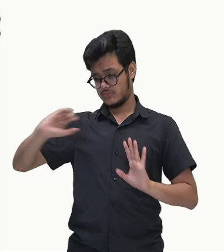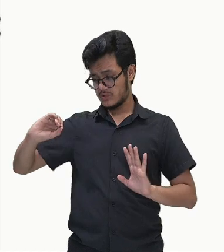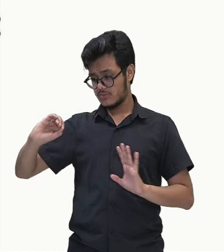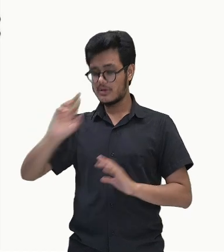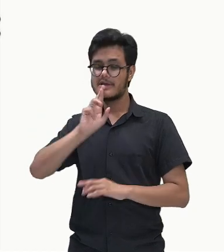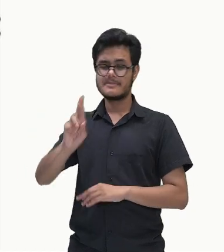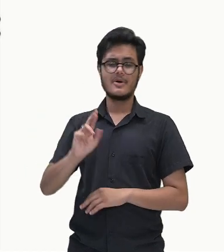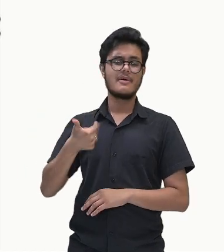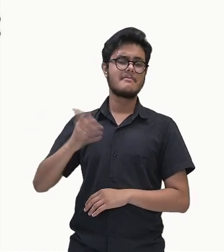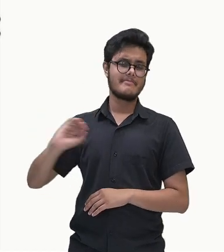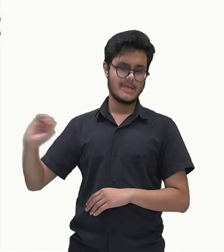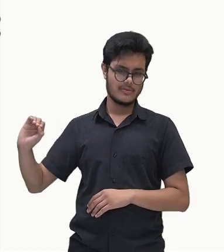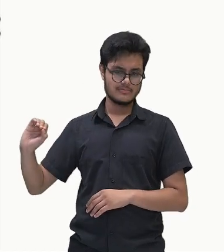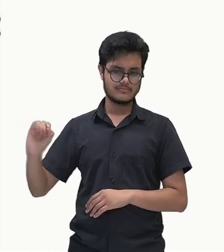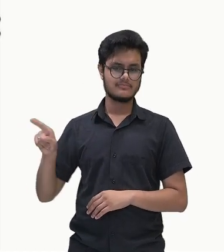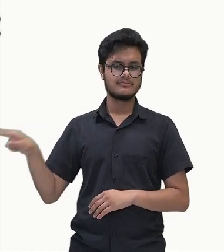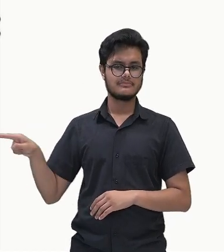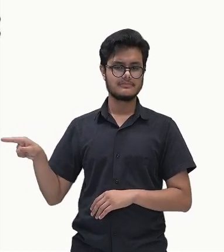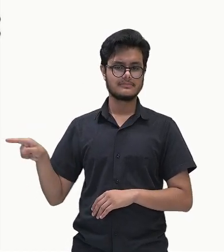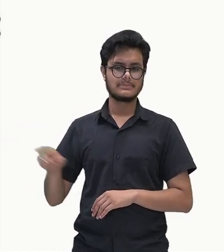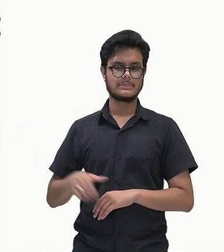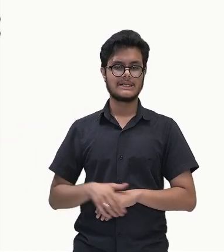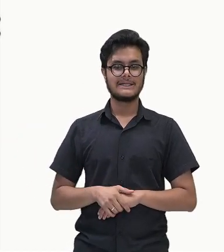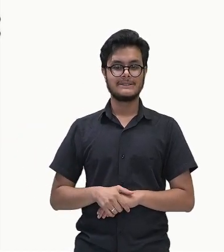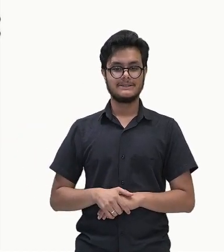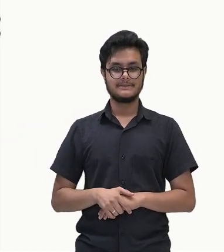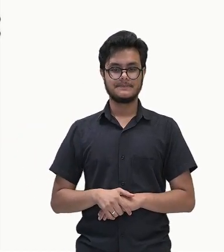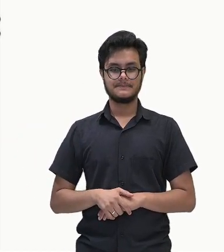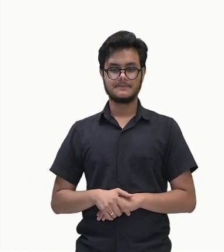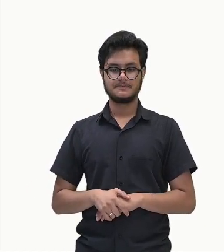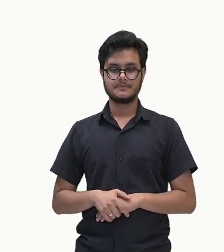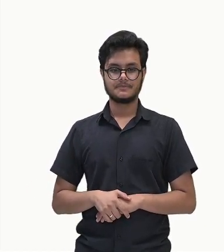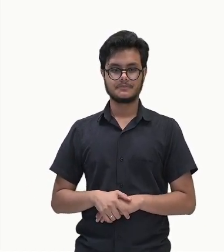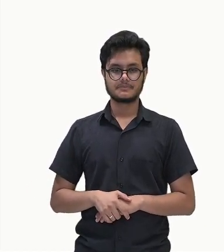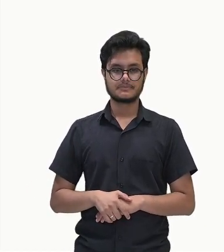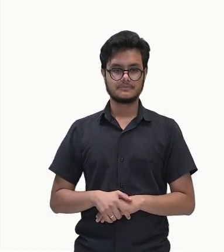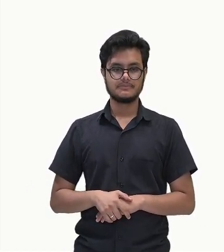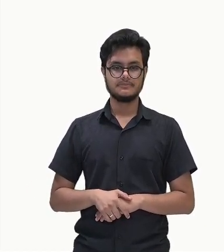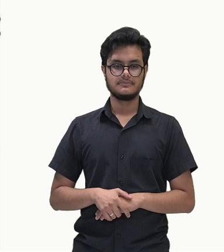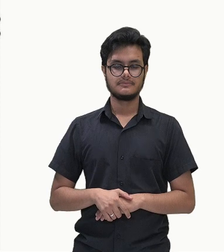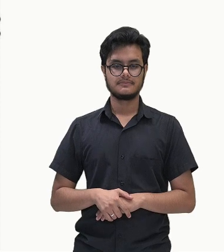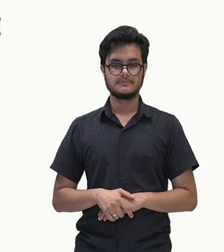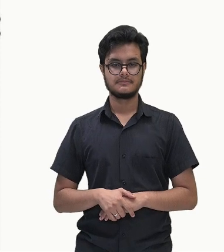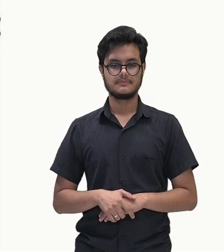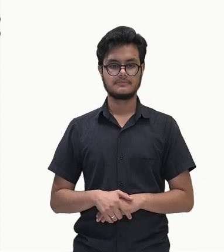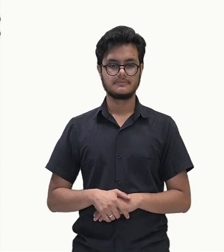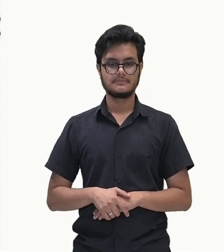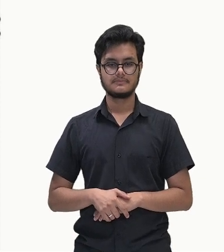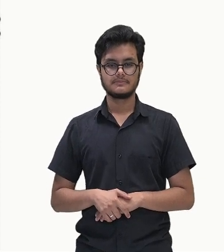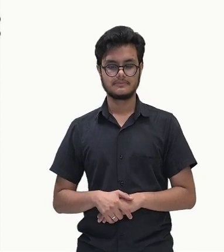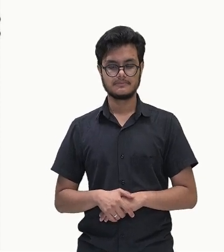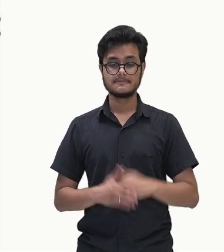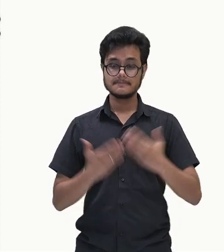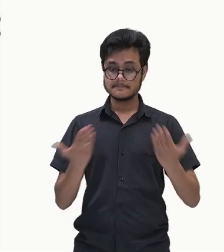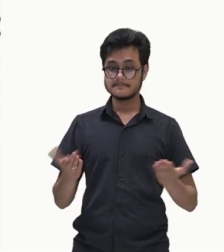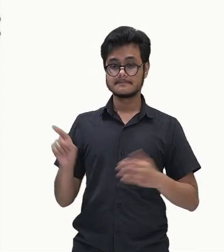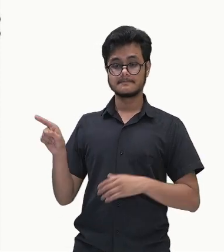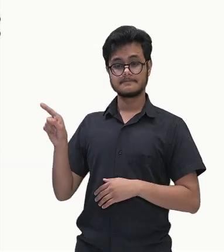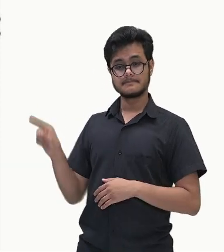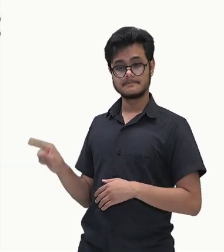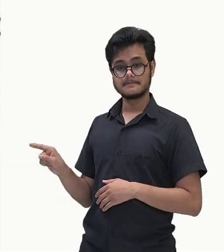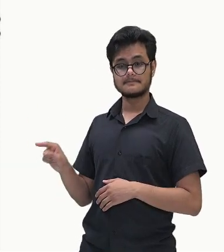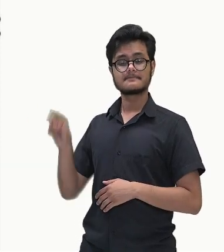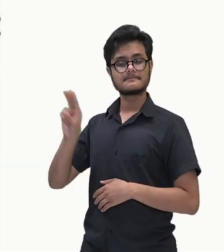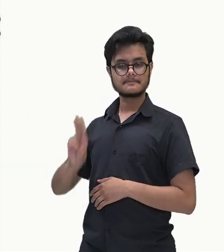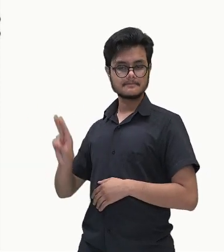terceira Então vai sair do jogo só com 1000 Então são essas opções